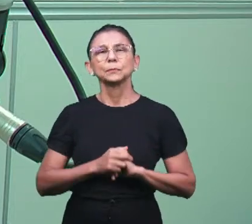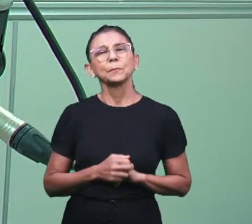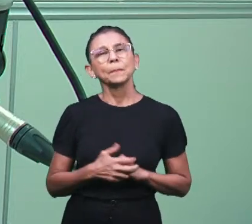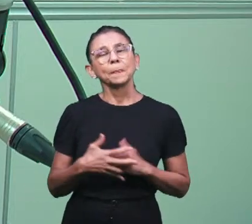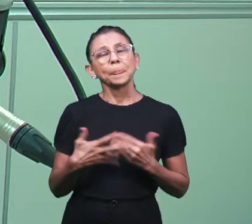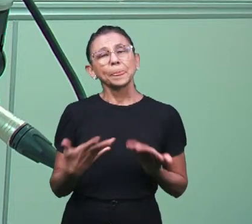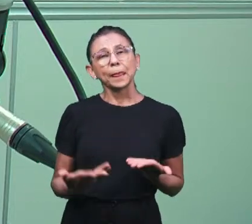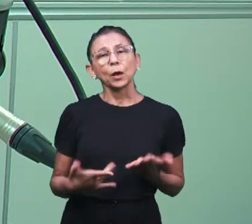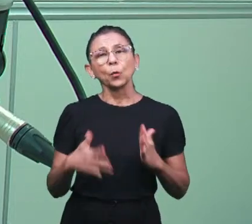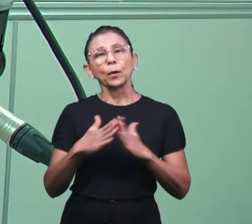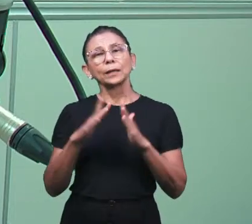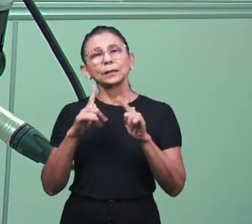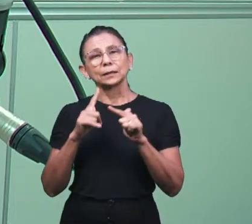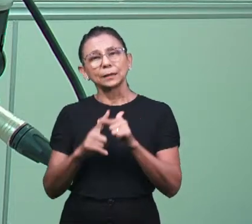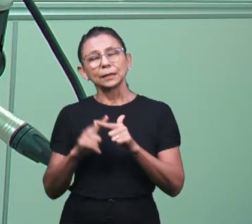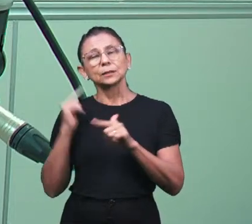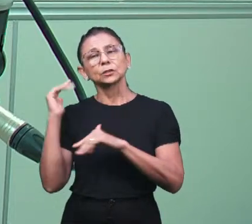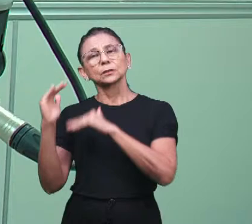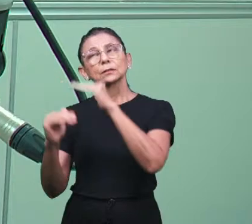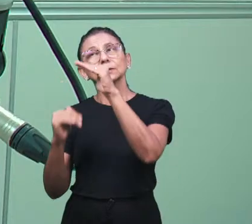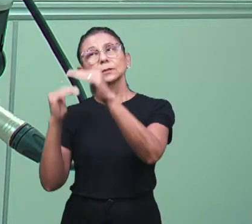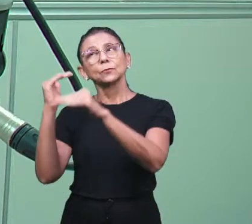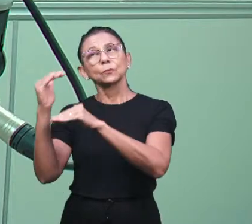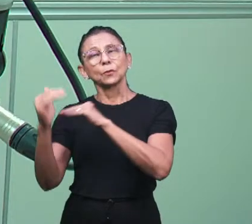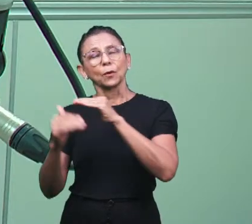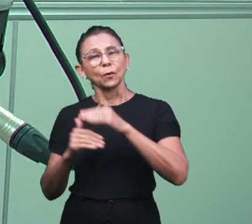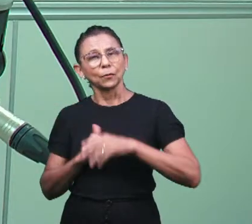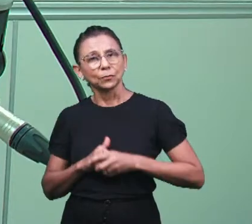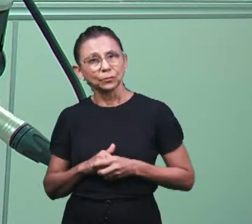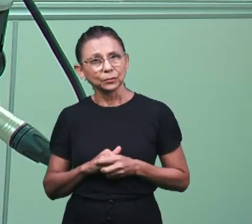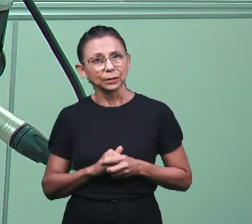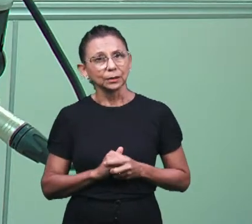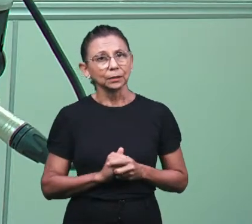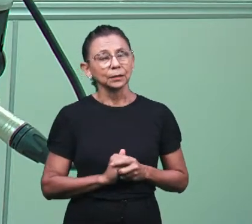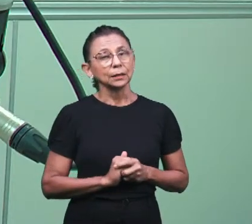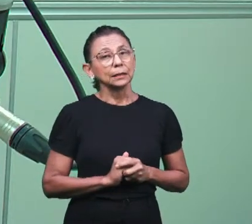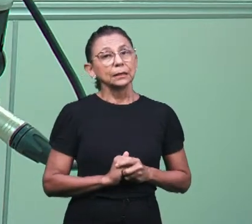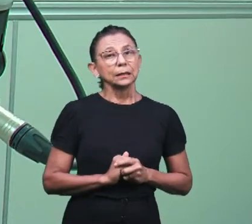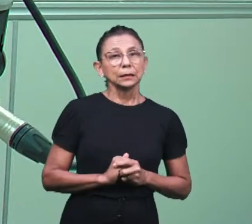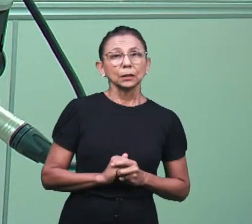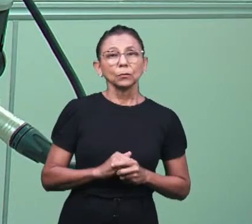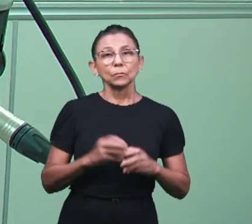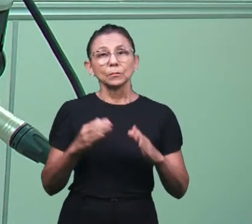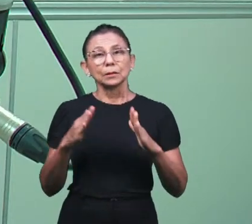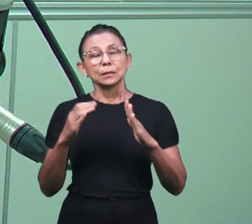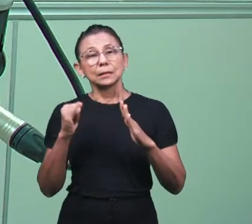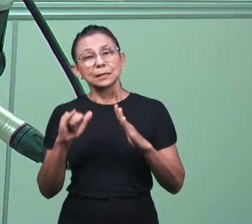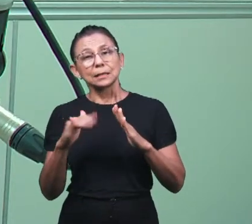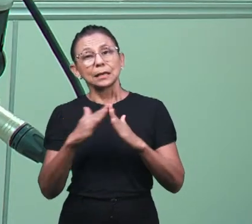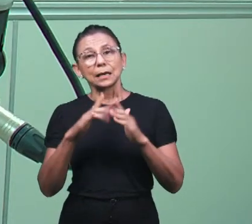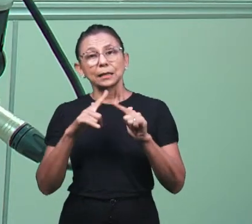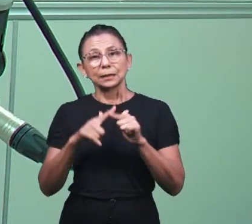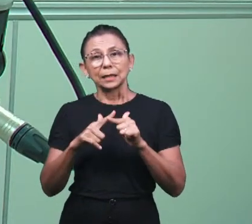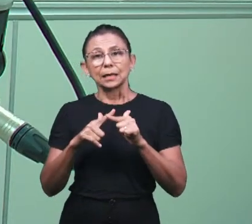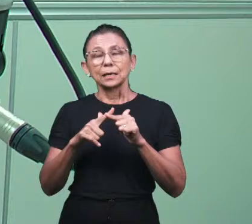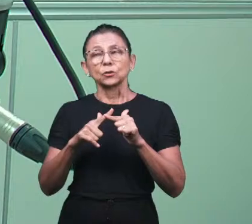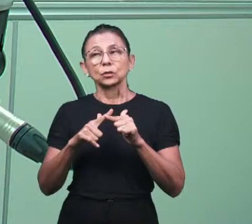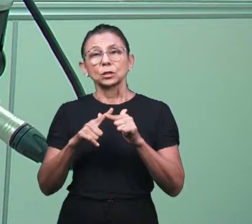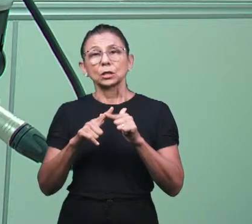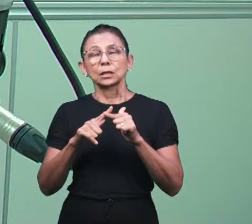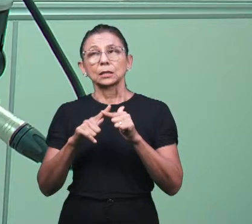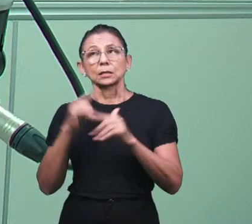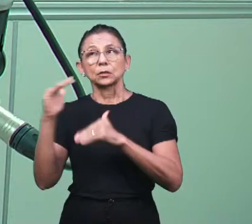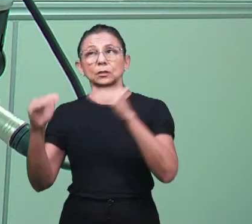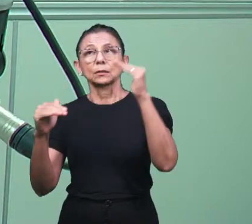saudável. Você pode medir a saúde de uma igreja pelo trabalho de senhoras. Um grupo que ora, um grupo que